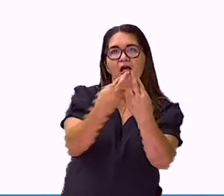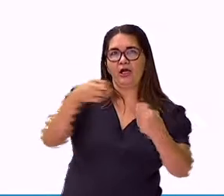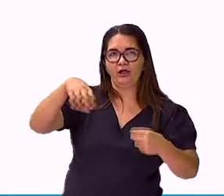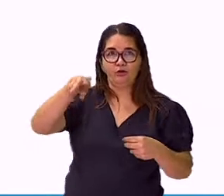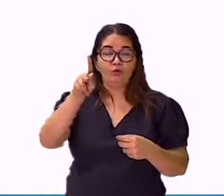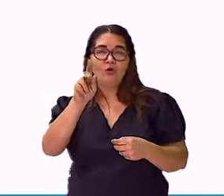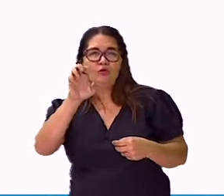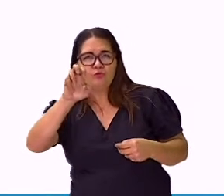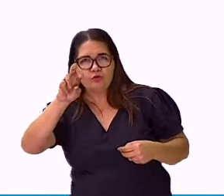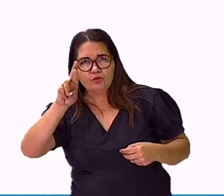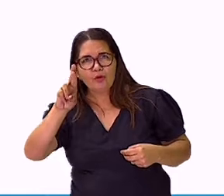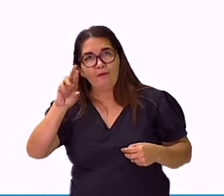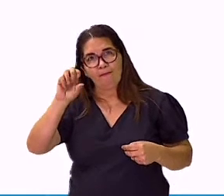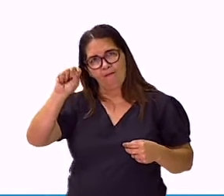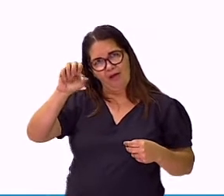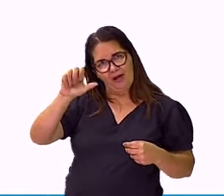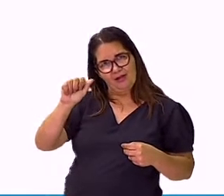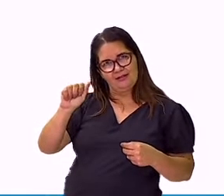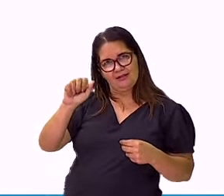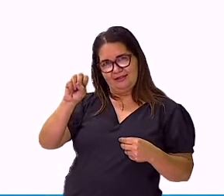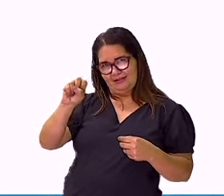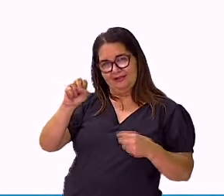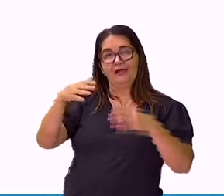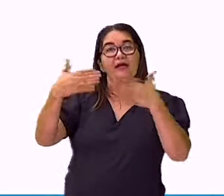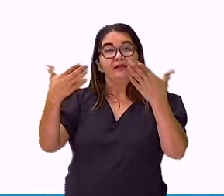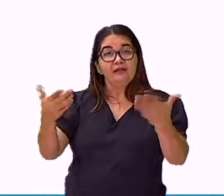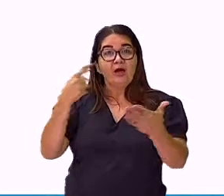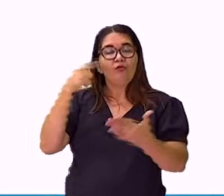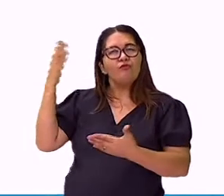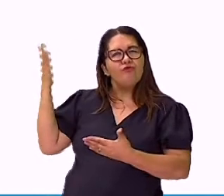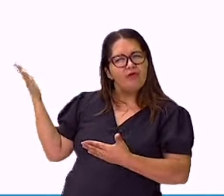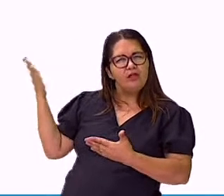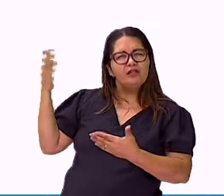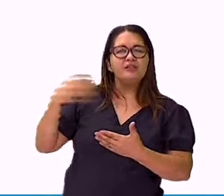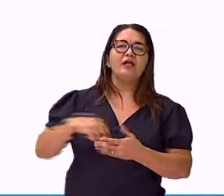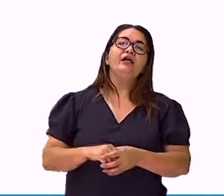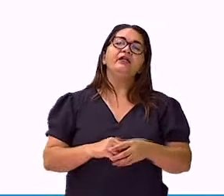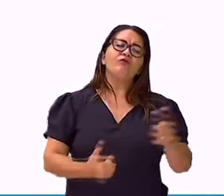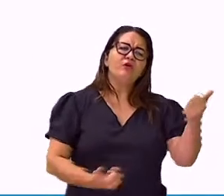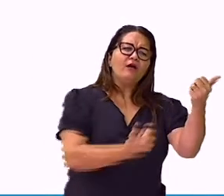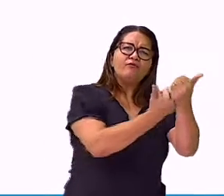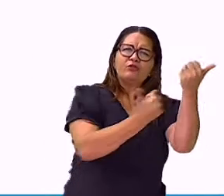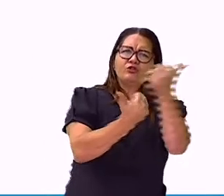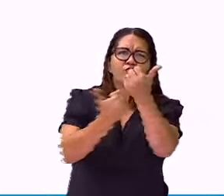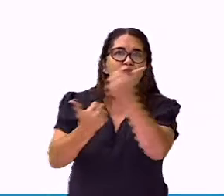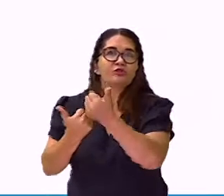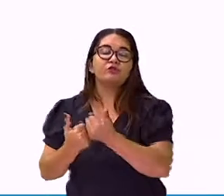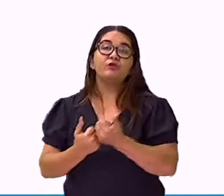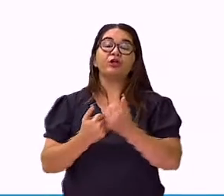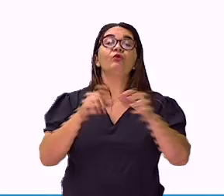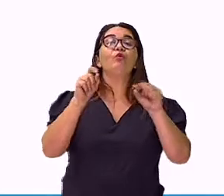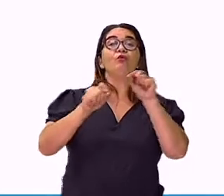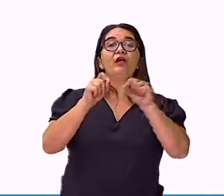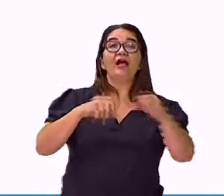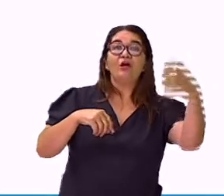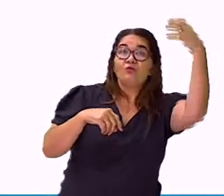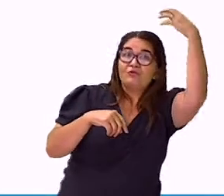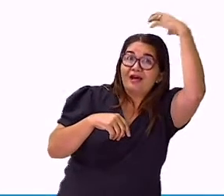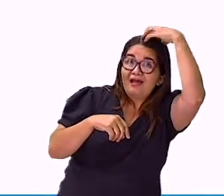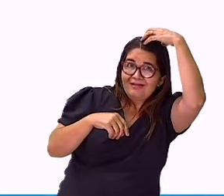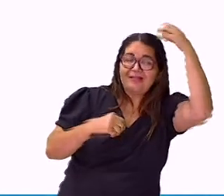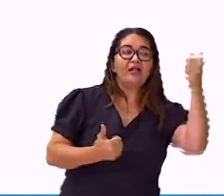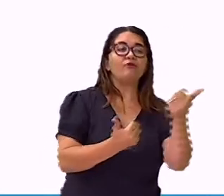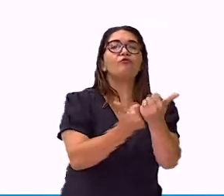décadas, passando por Dario I e reis sucessores a ele. Em